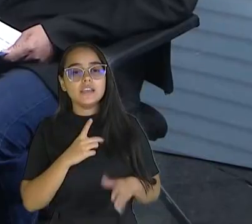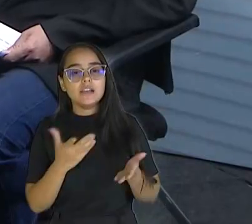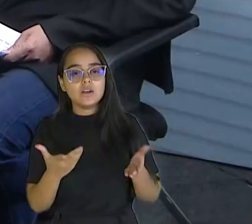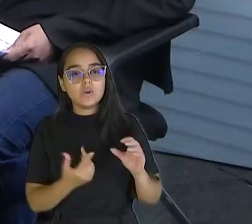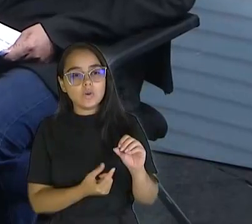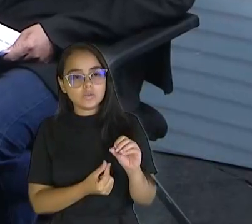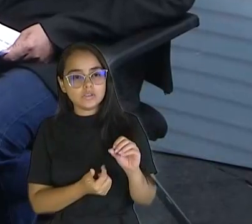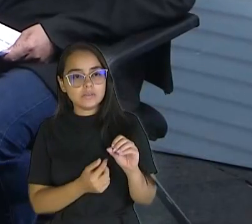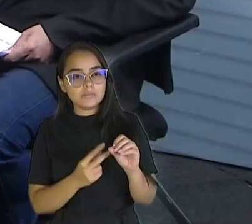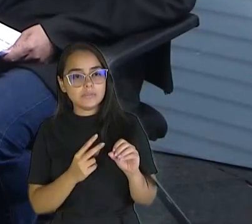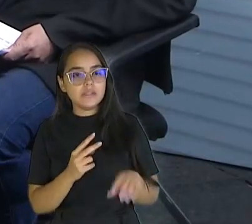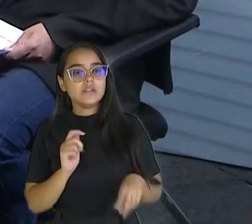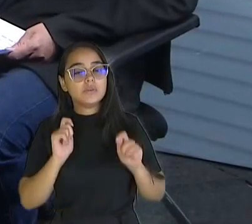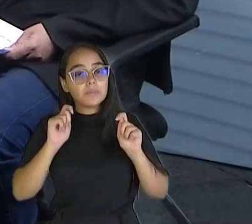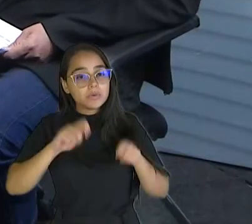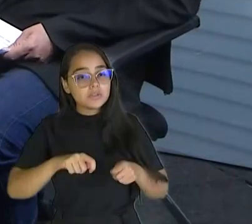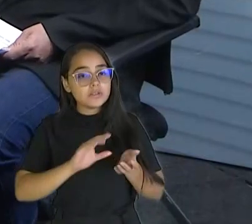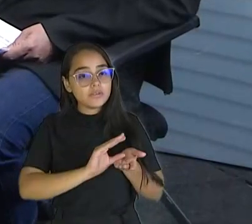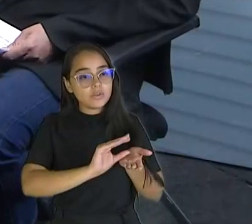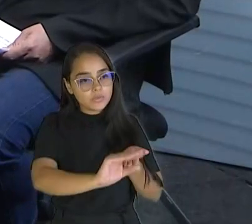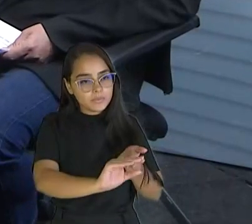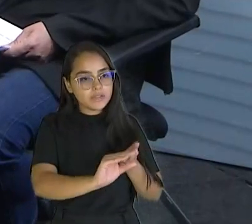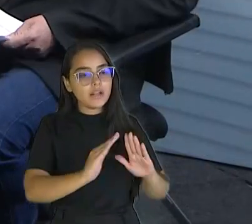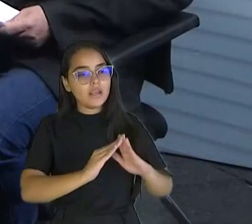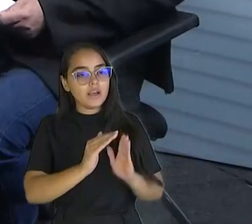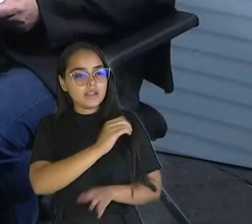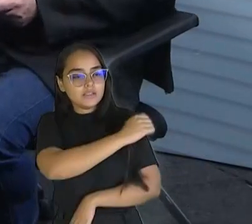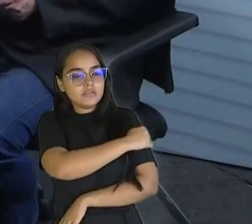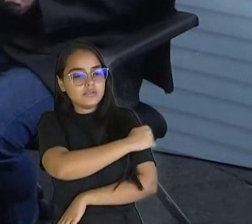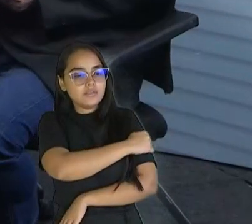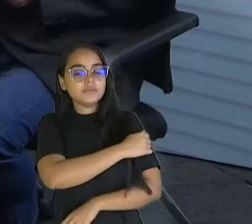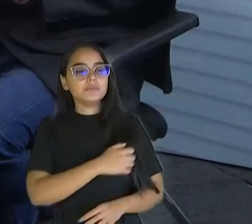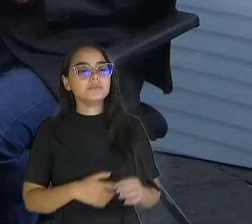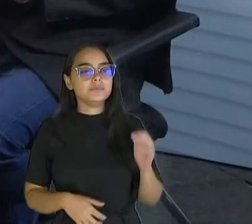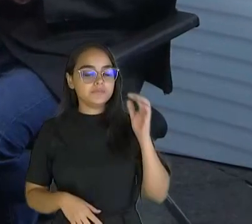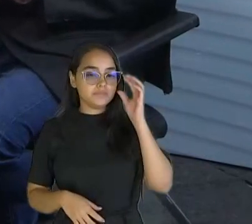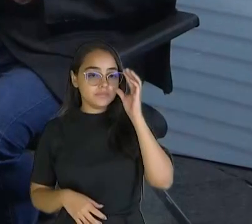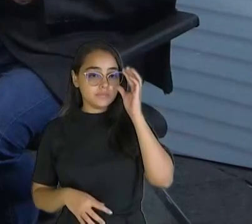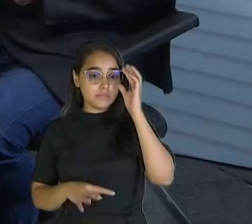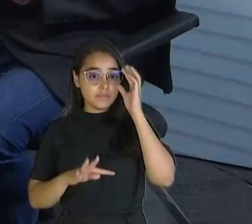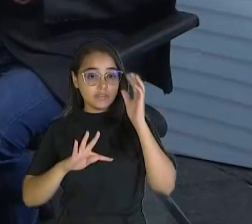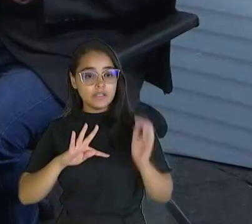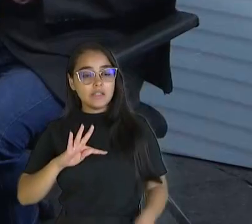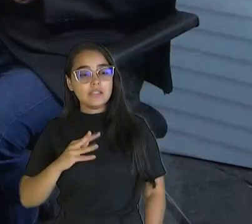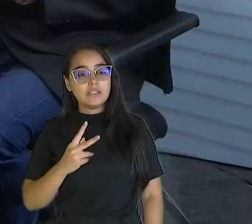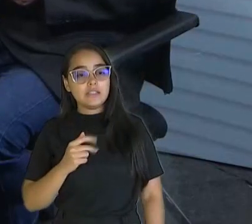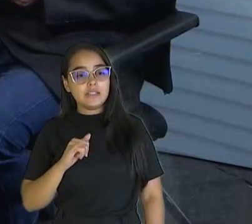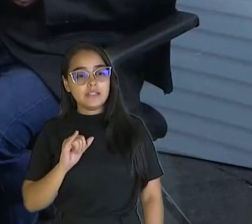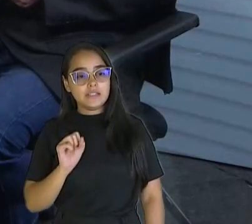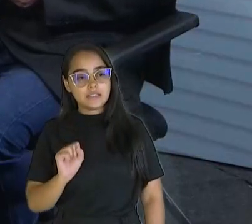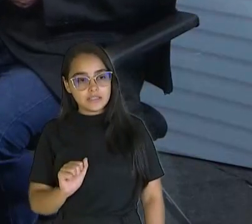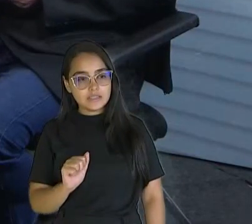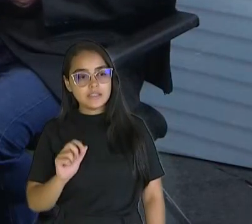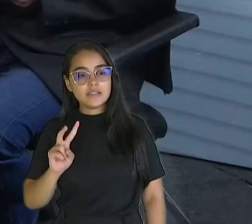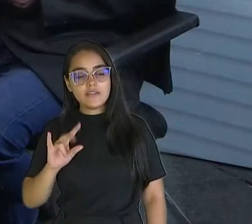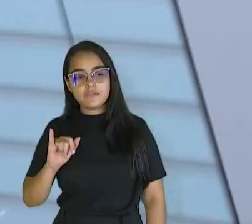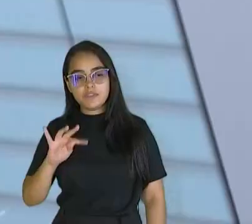olhem para a Casa do Estudante, bote recursos na Casa do Estudante. Aliás, ô Thaís, eu estou aqui com a Thaís Berdini, que é a presidente, a Vitória